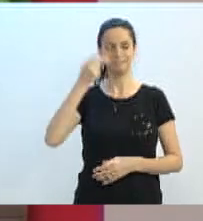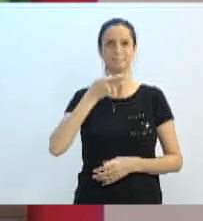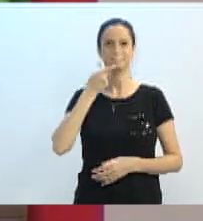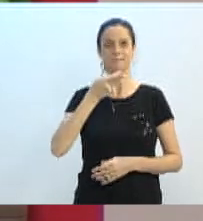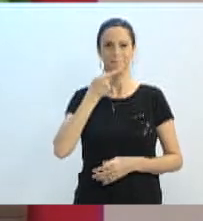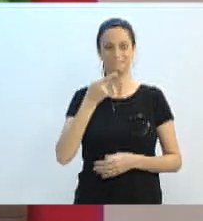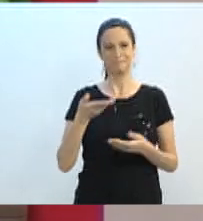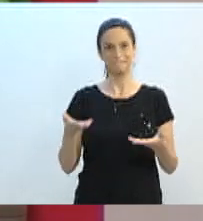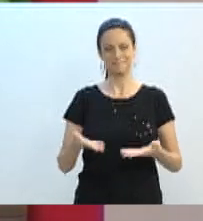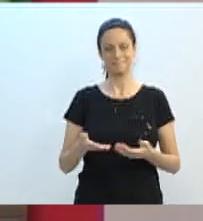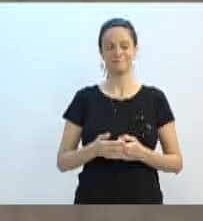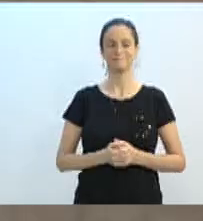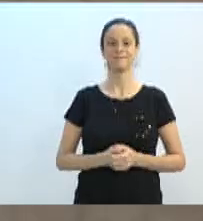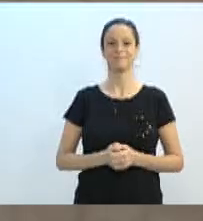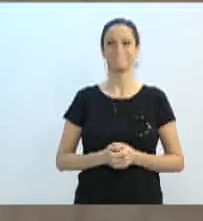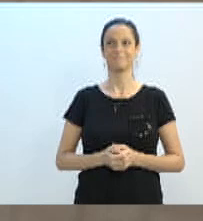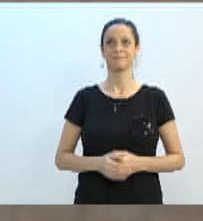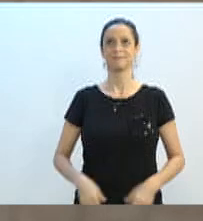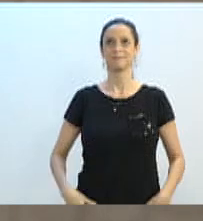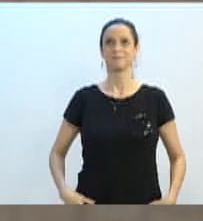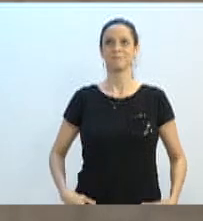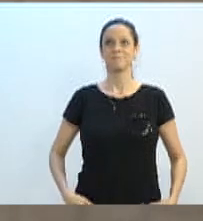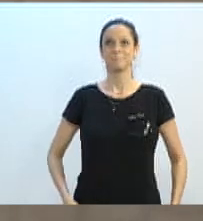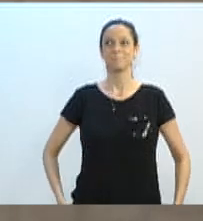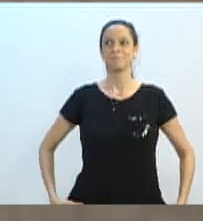Vereador Alexandre Matias.